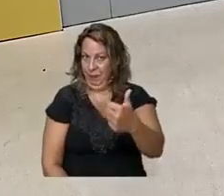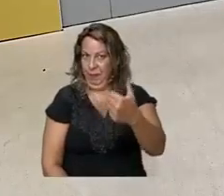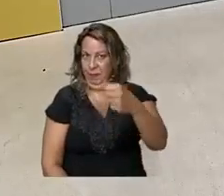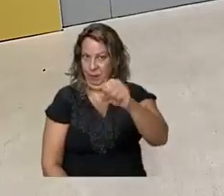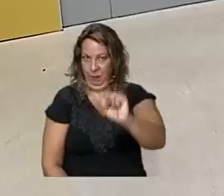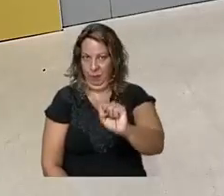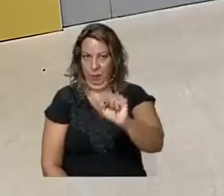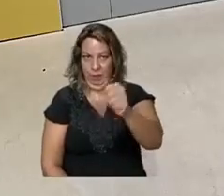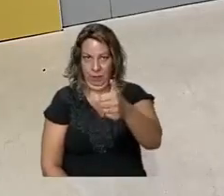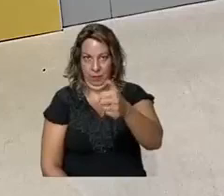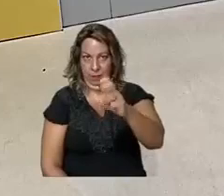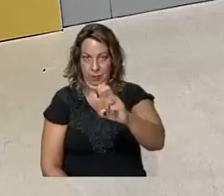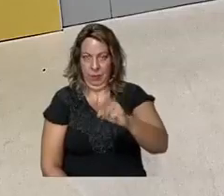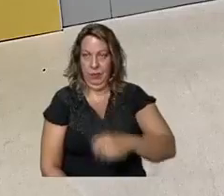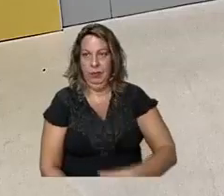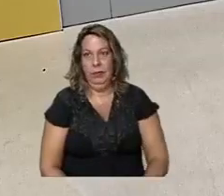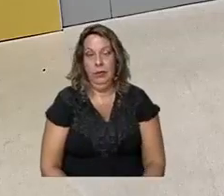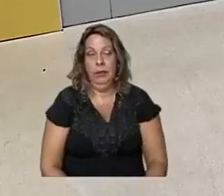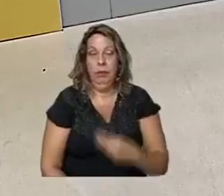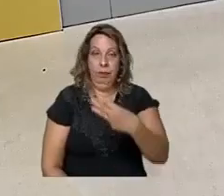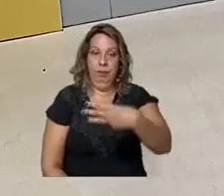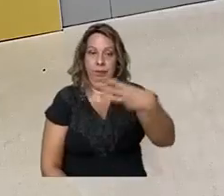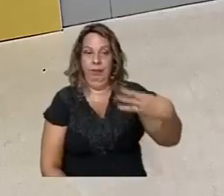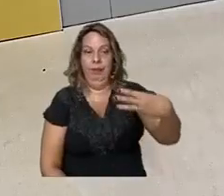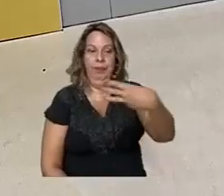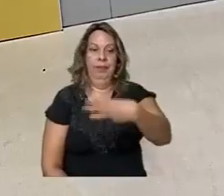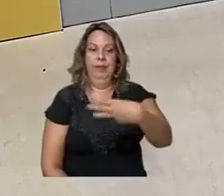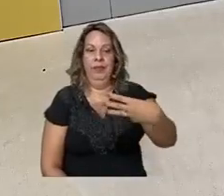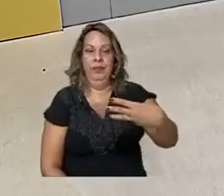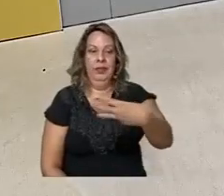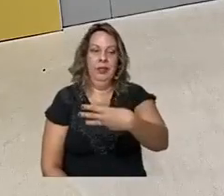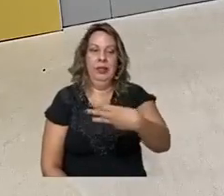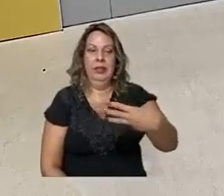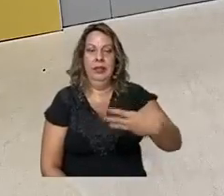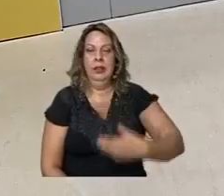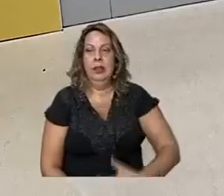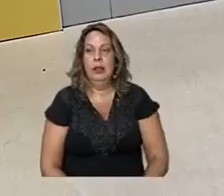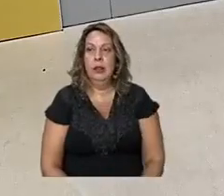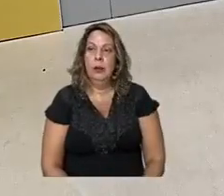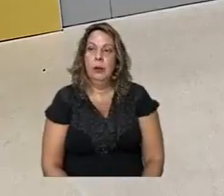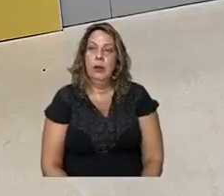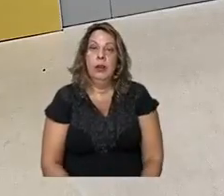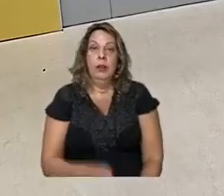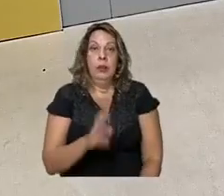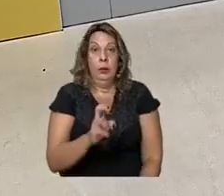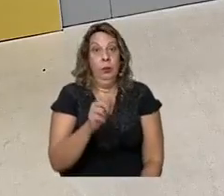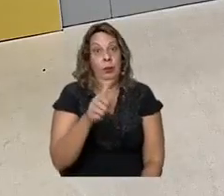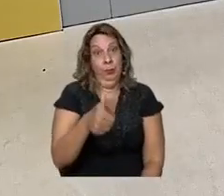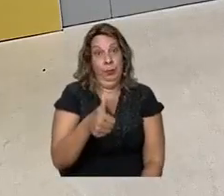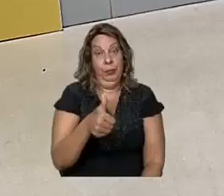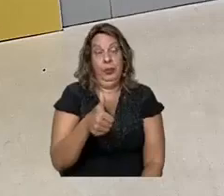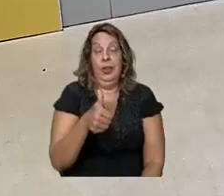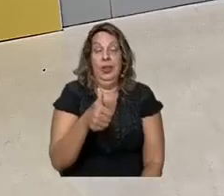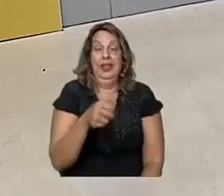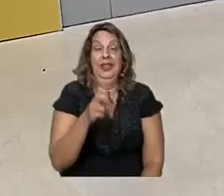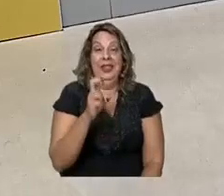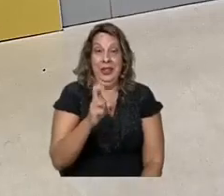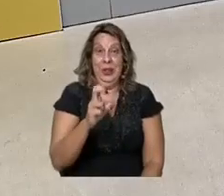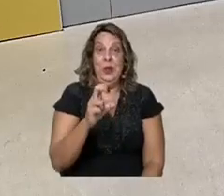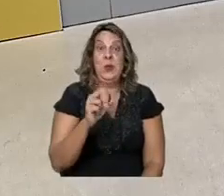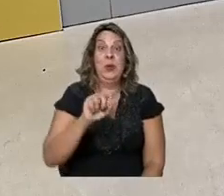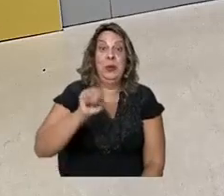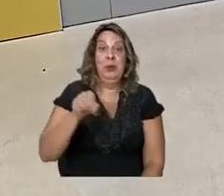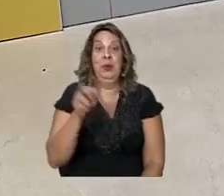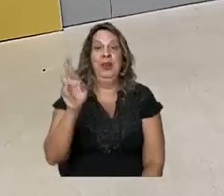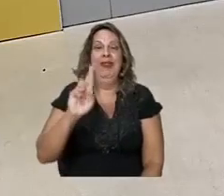número 15. E agora, 33, 33, 50 mil reais, é isso mesmo,